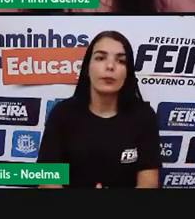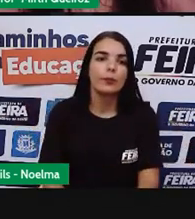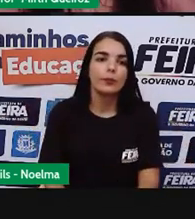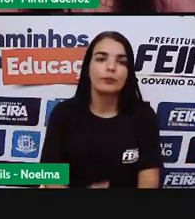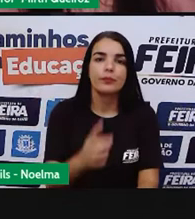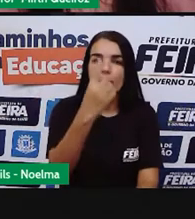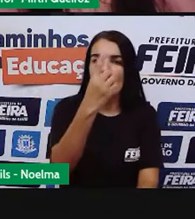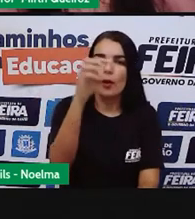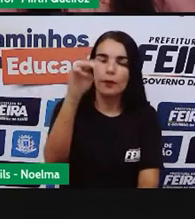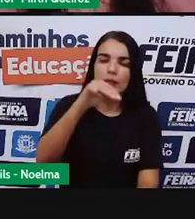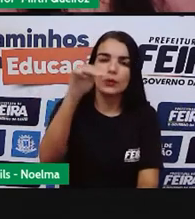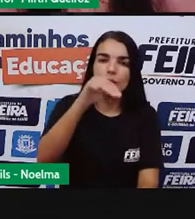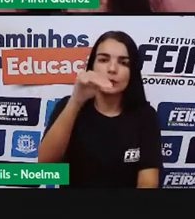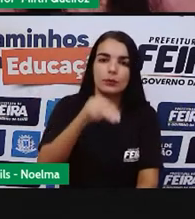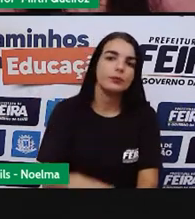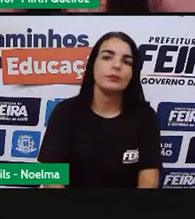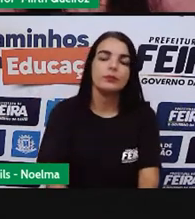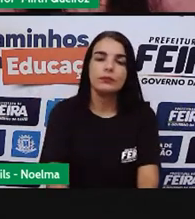Um minuto.